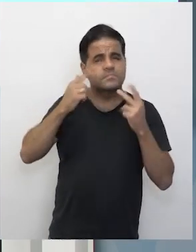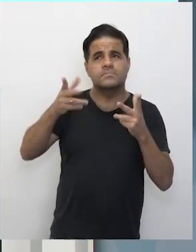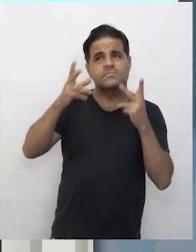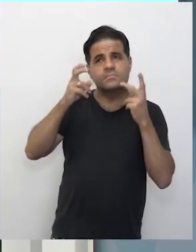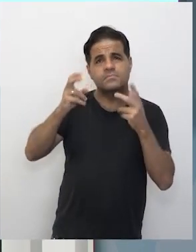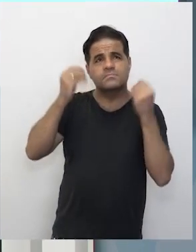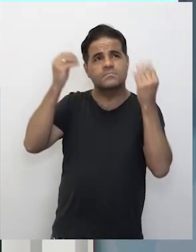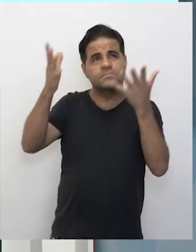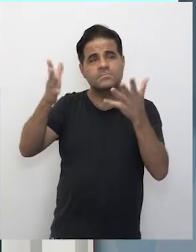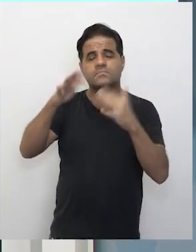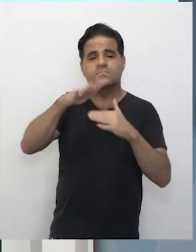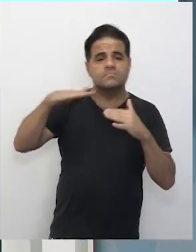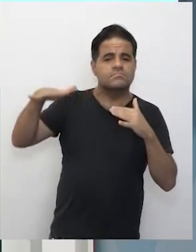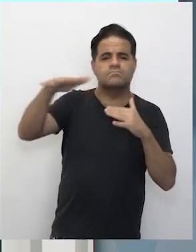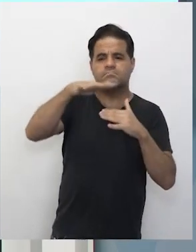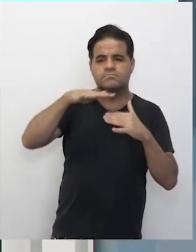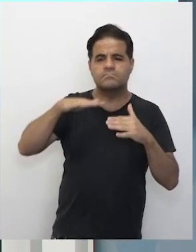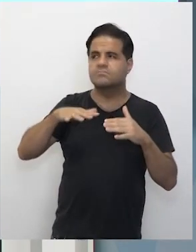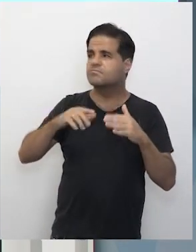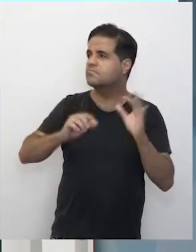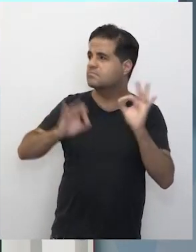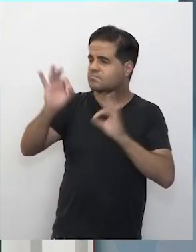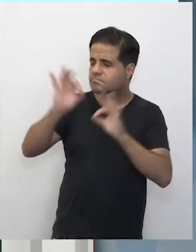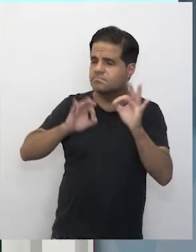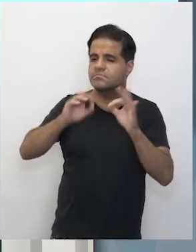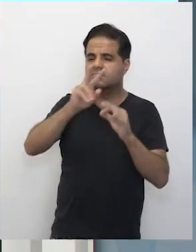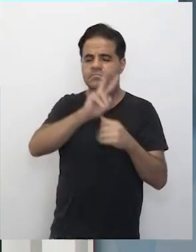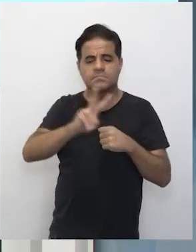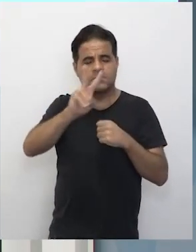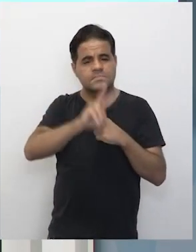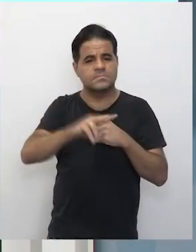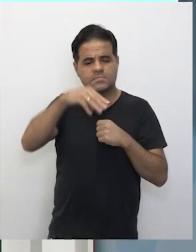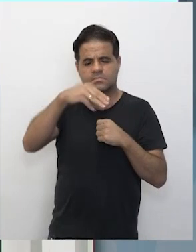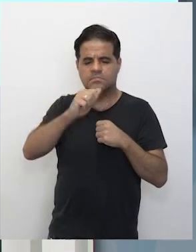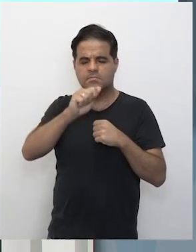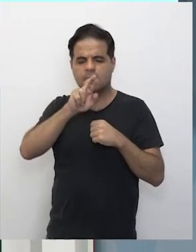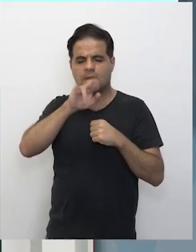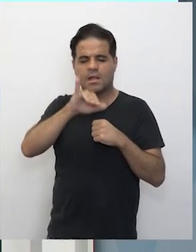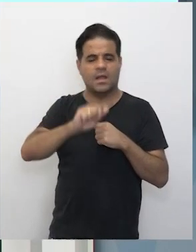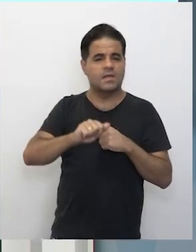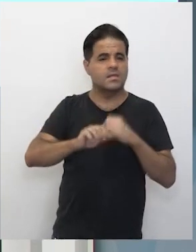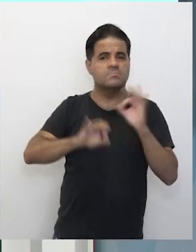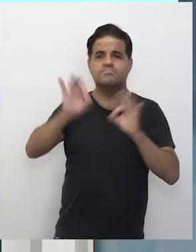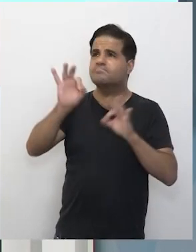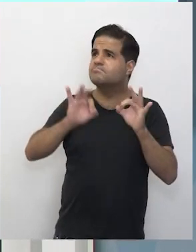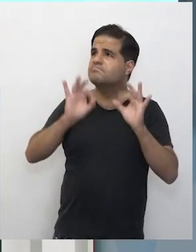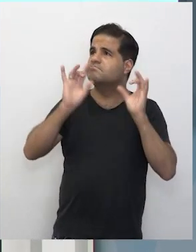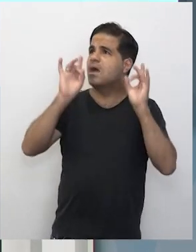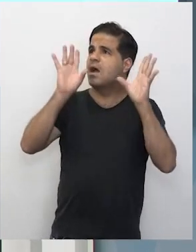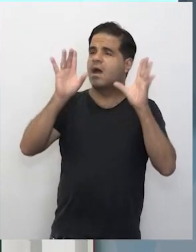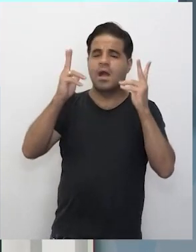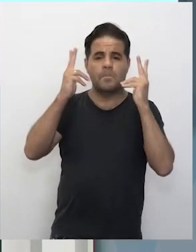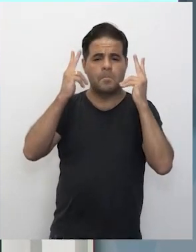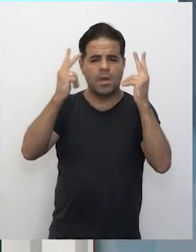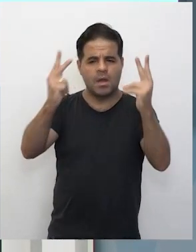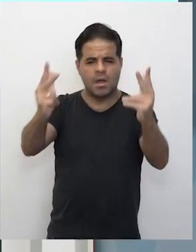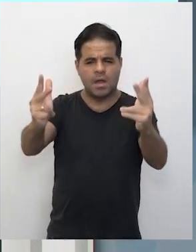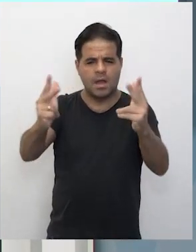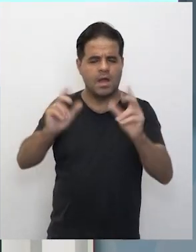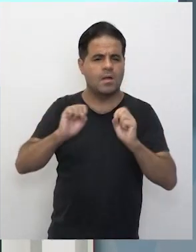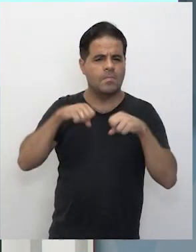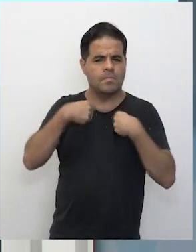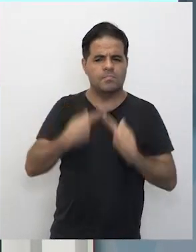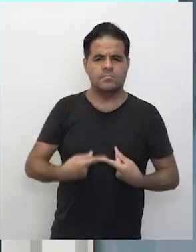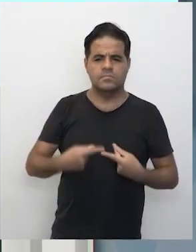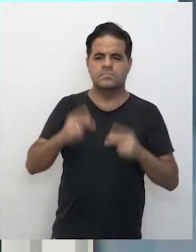deu do retrato aí da Virgem Maria, que ela não era tão, assim, retratada numa cena tão natural, tão humanizada